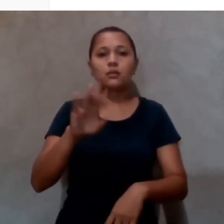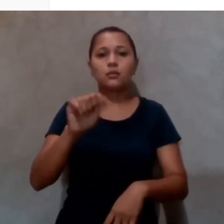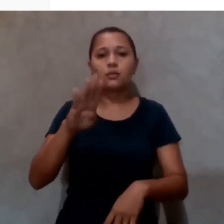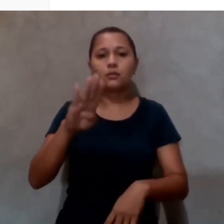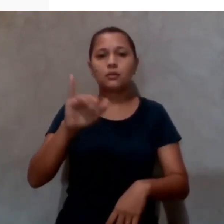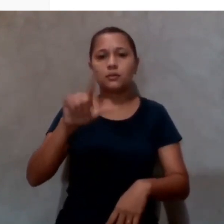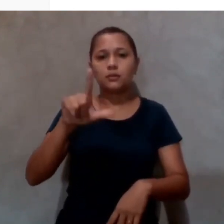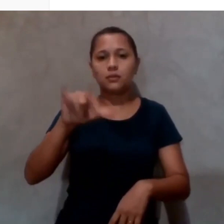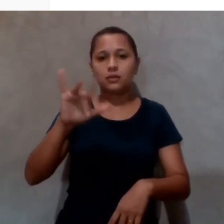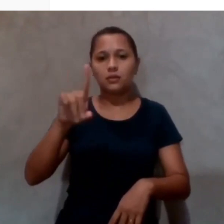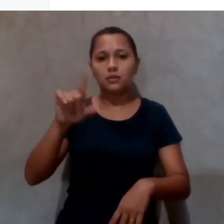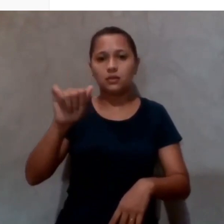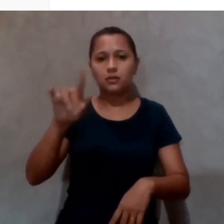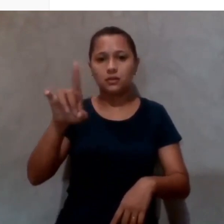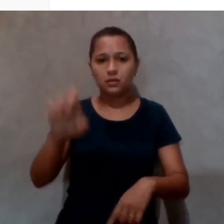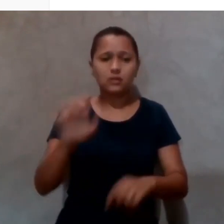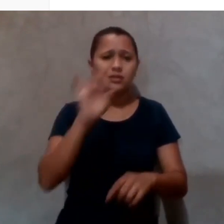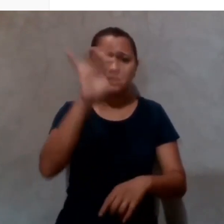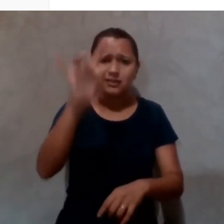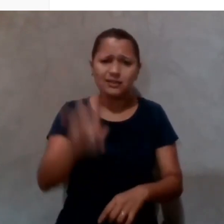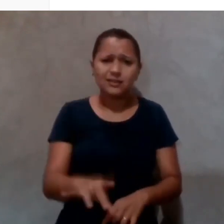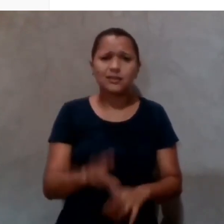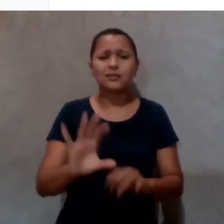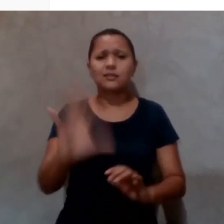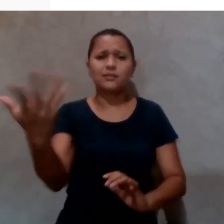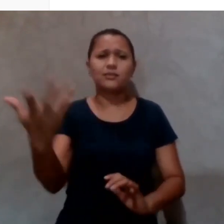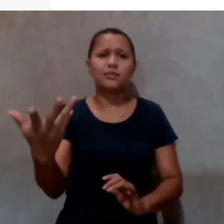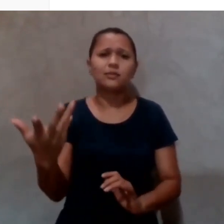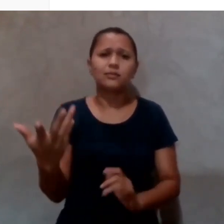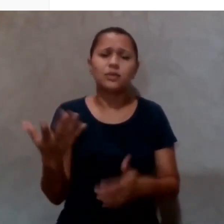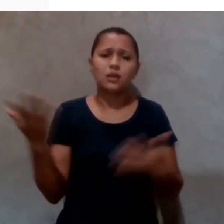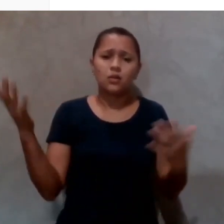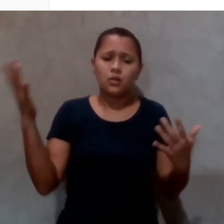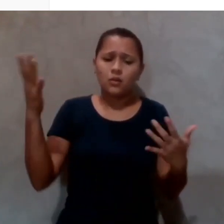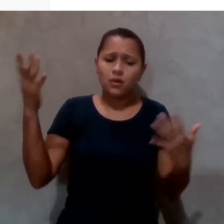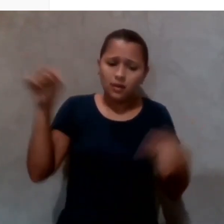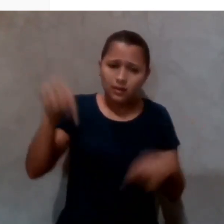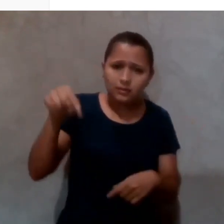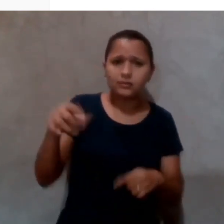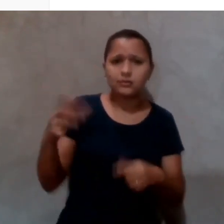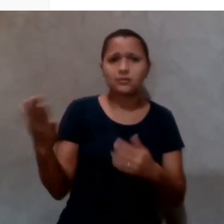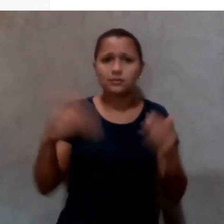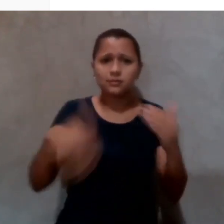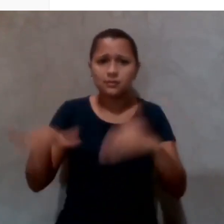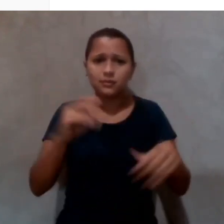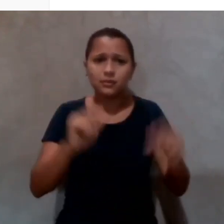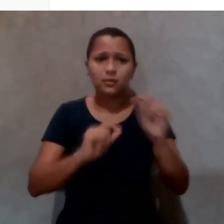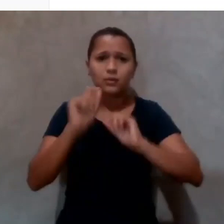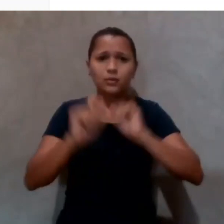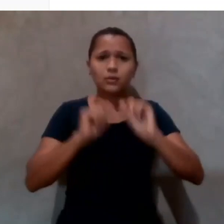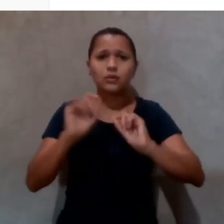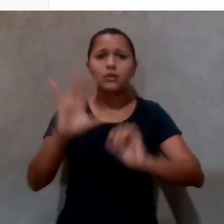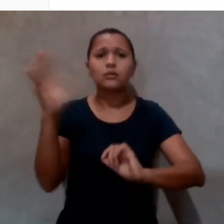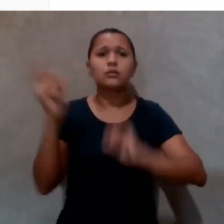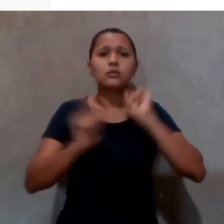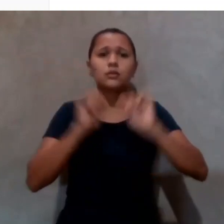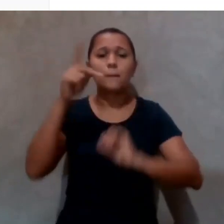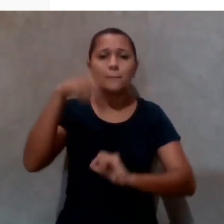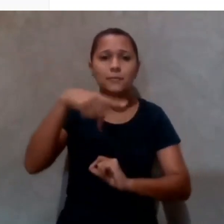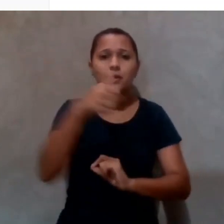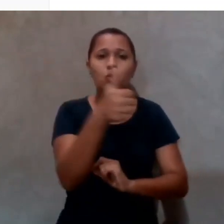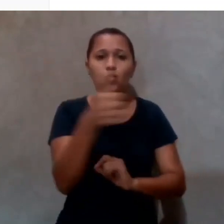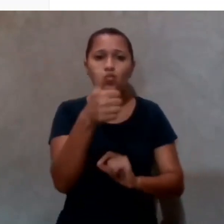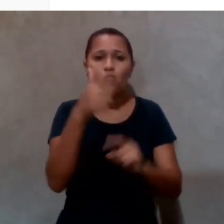a probabilidade do acontecimento ocorrer vai ser P1 vezes P2 vezes pk.